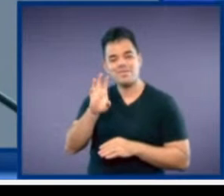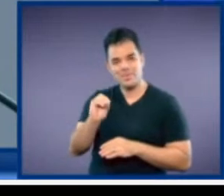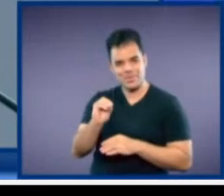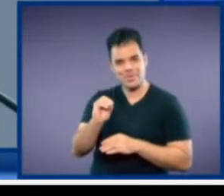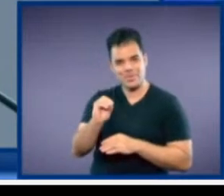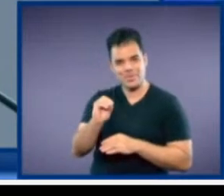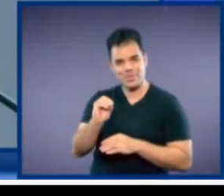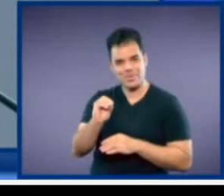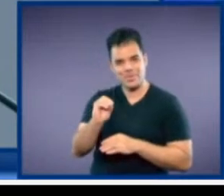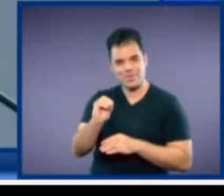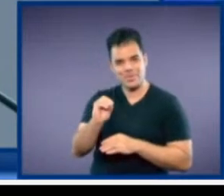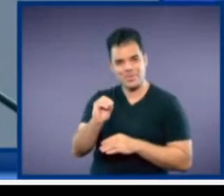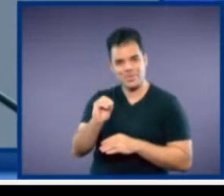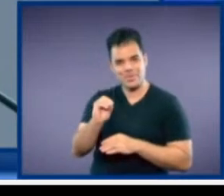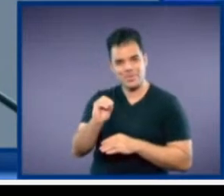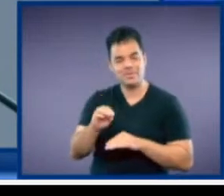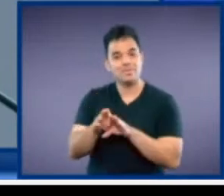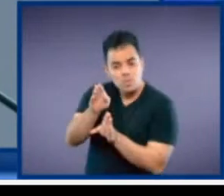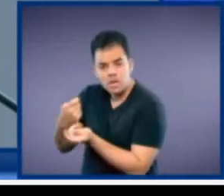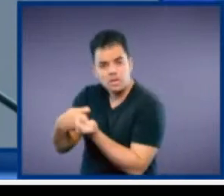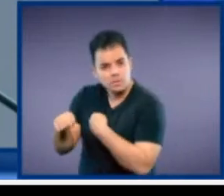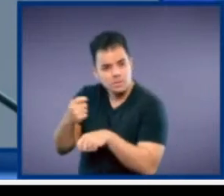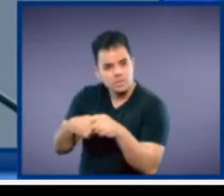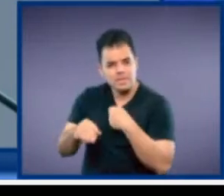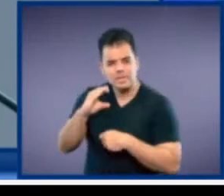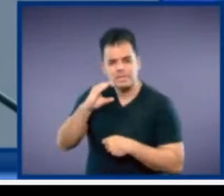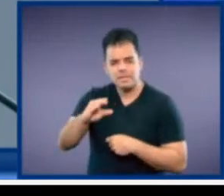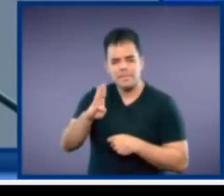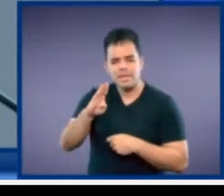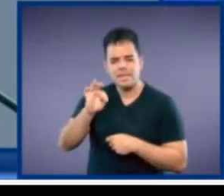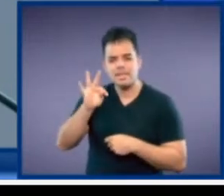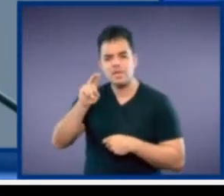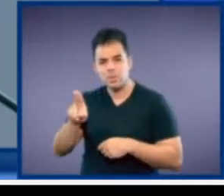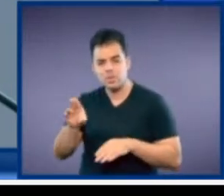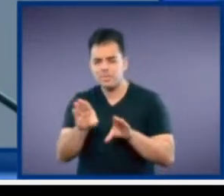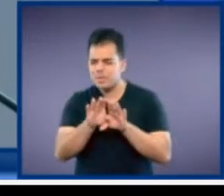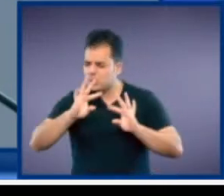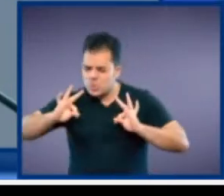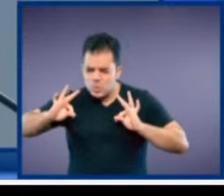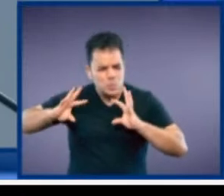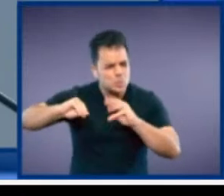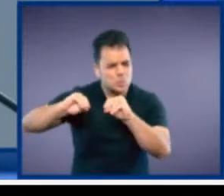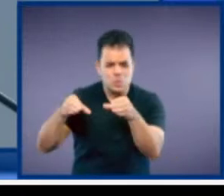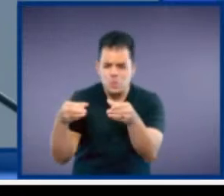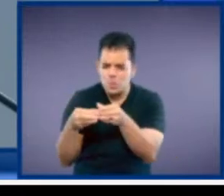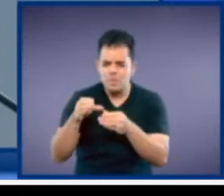aos conselheiros de administração da CBTU e a toda a equipe da CBTU,